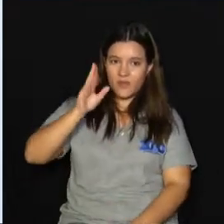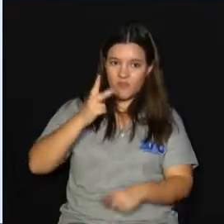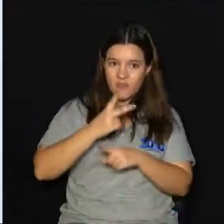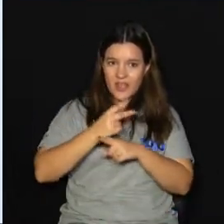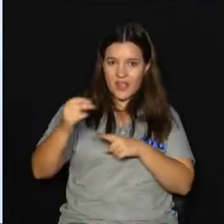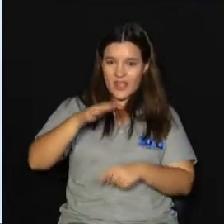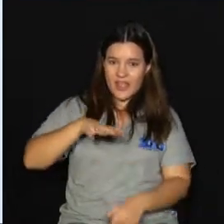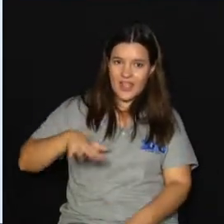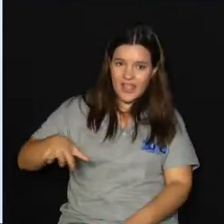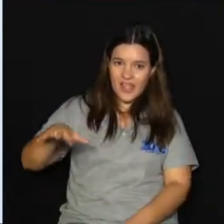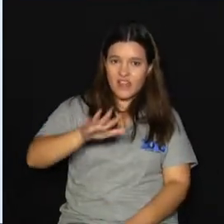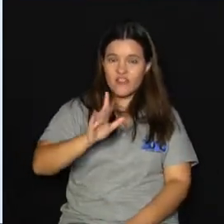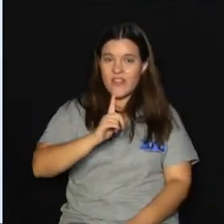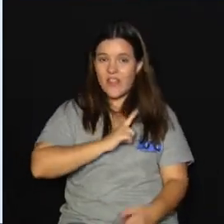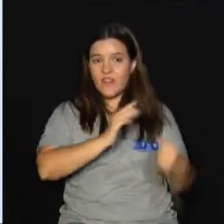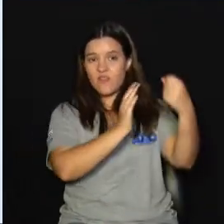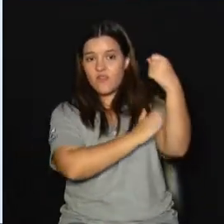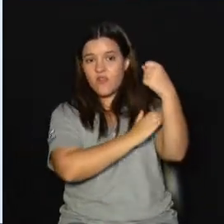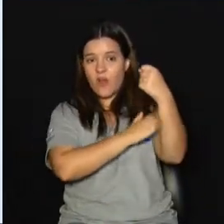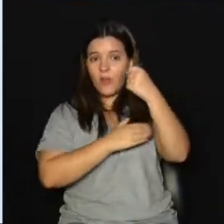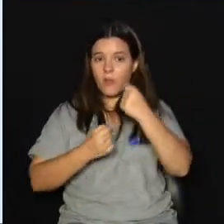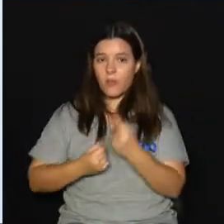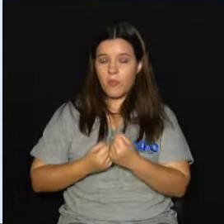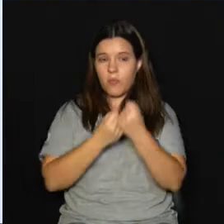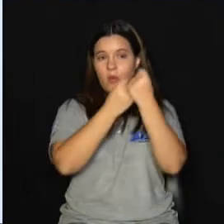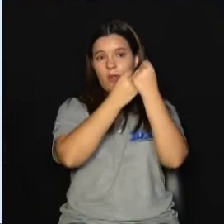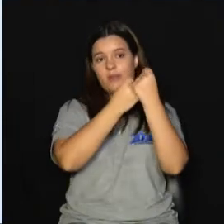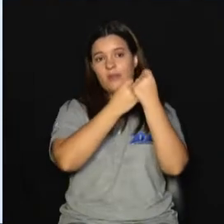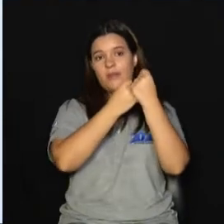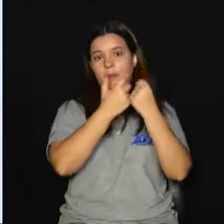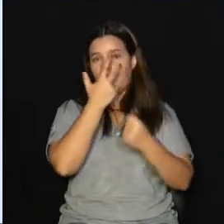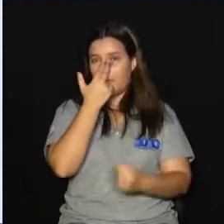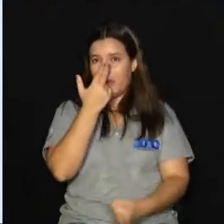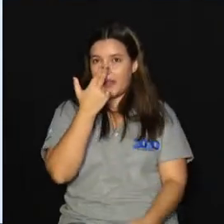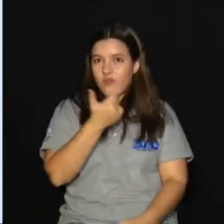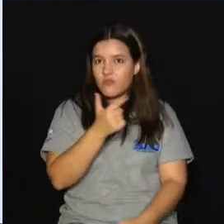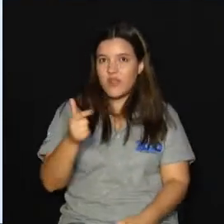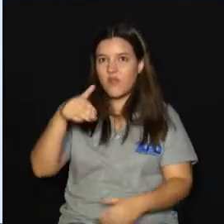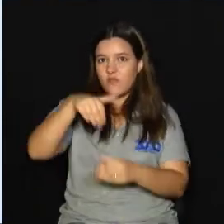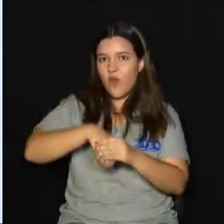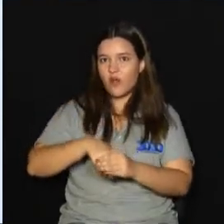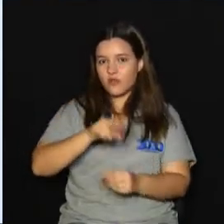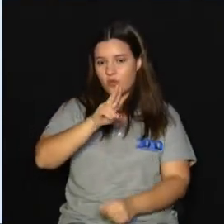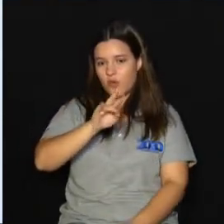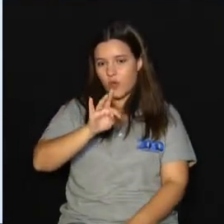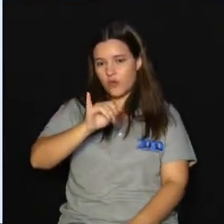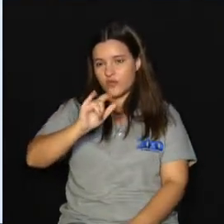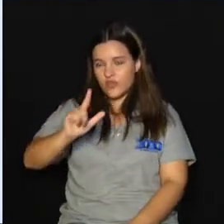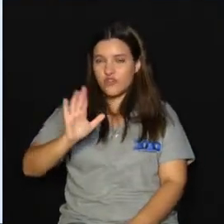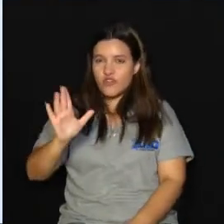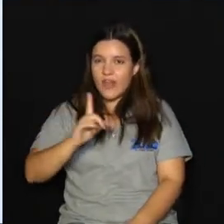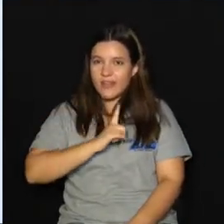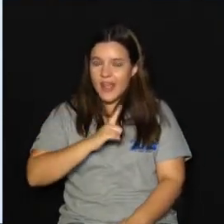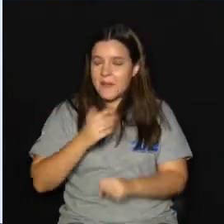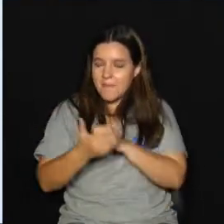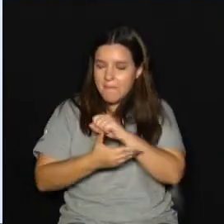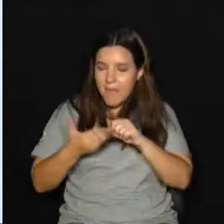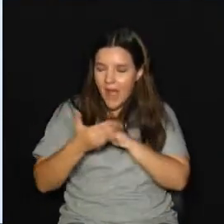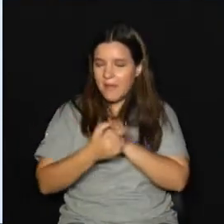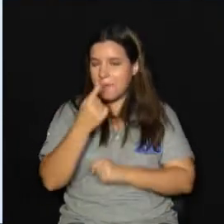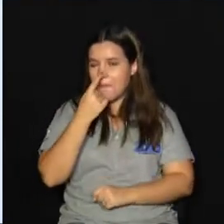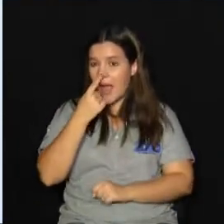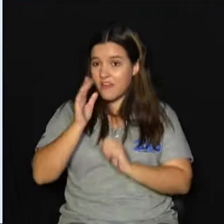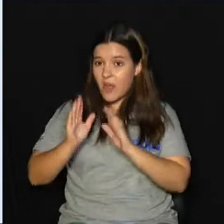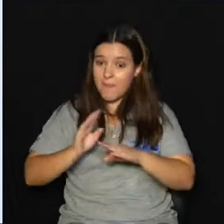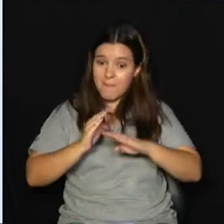que eles já tinham um forte apoio, aí a gente não vai conseguir chamar isso de voto útil, porque realmente já era esperado, ele tem uma base, existe uma preferência